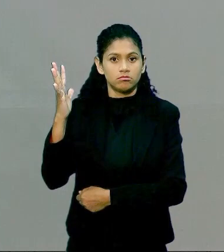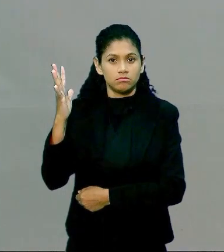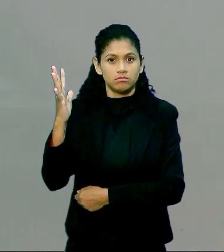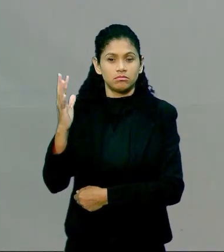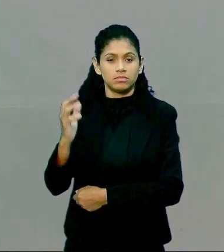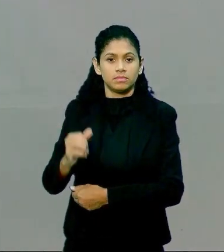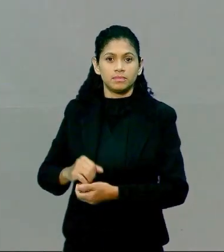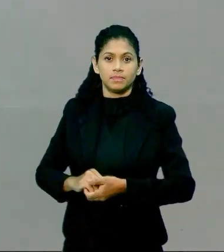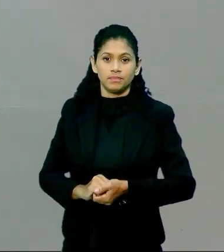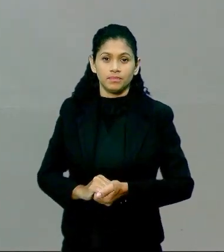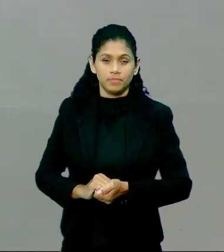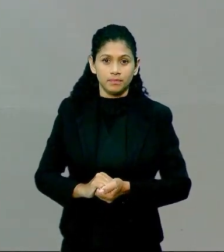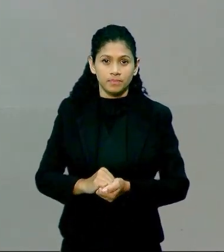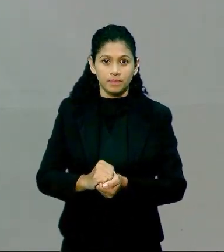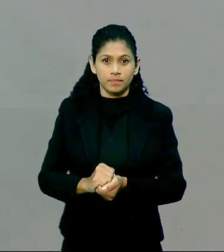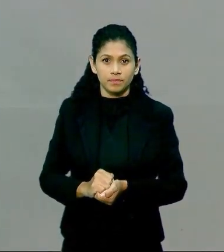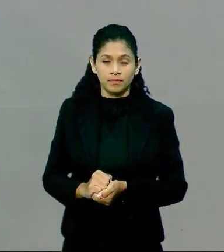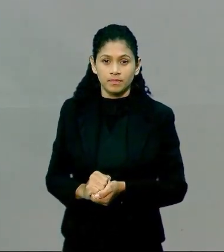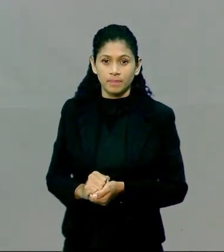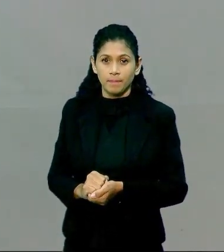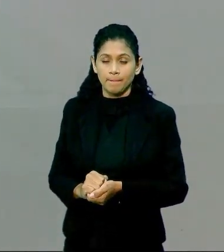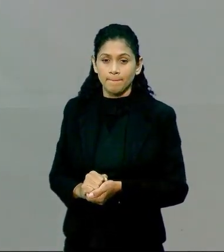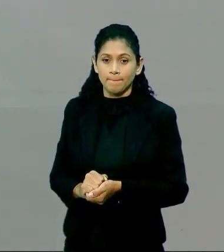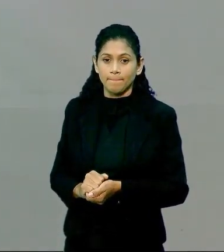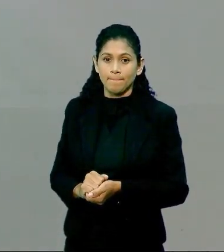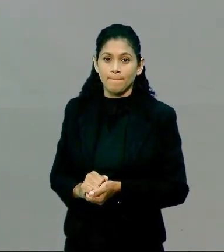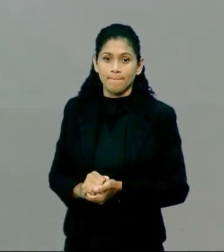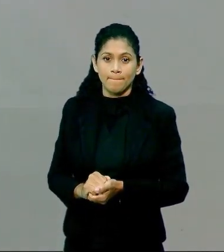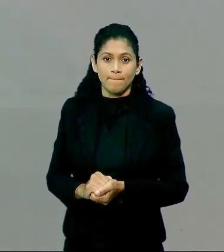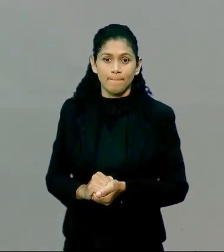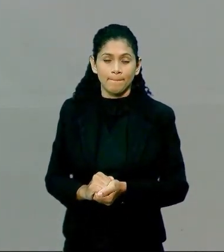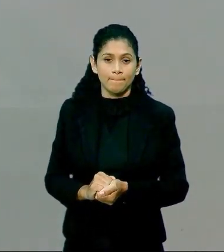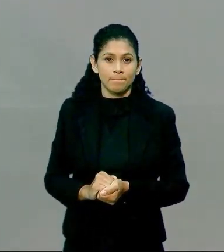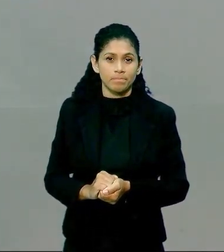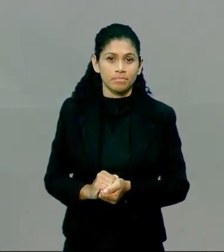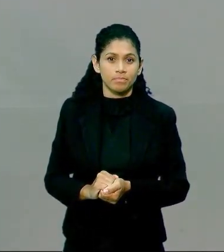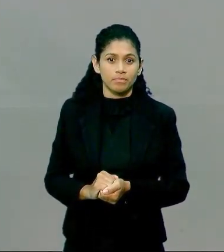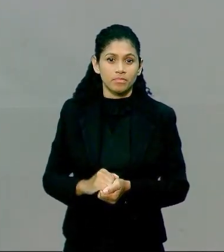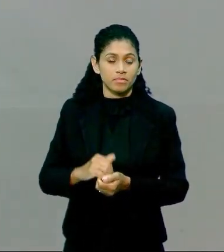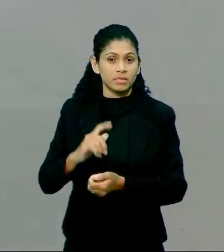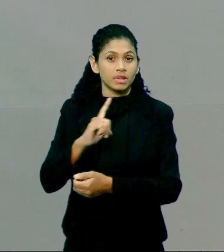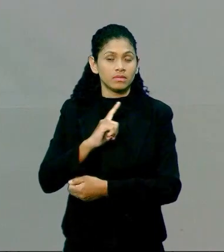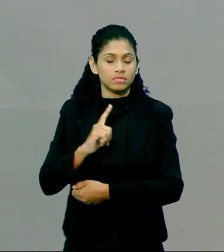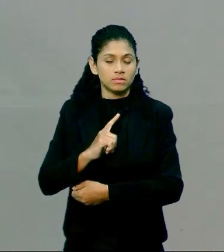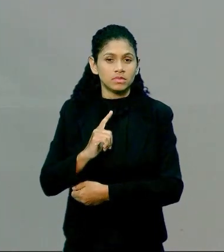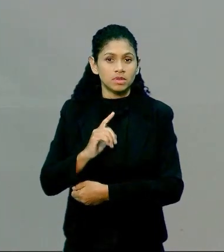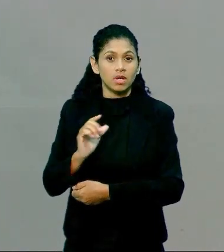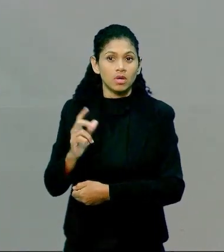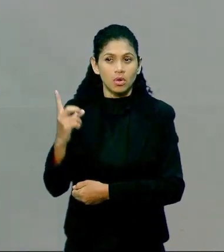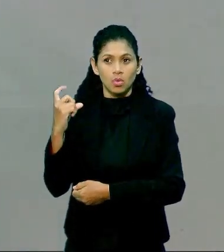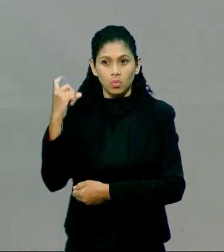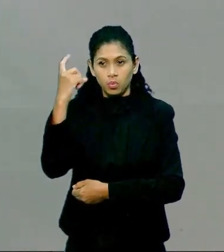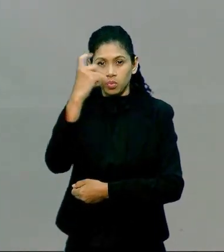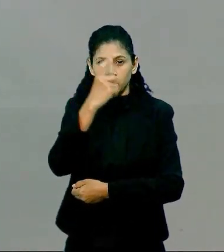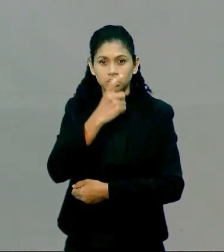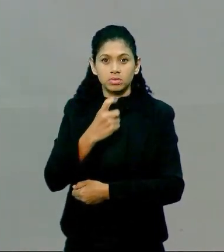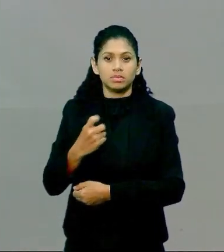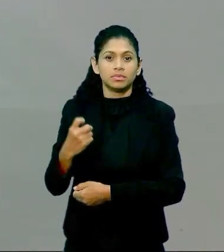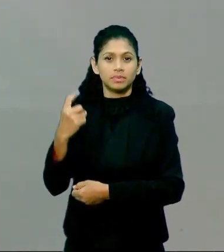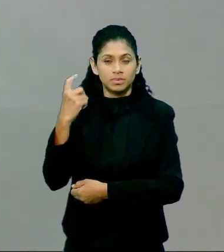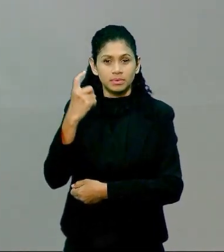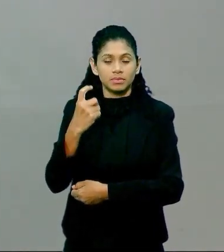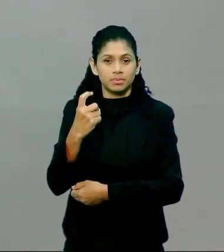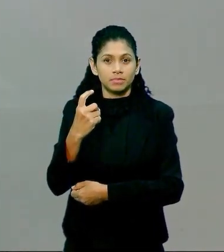né? Relacionadas à França e tudo mais. Essas fragrâncias aí francesas, né? Eu usava muito na minha infância aquele nhaca pura, né? Mas era nhaca pura